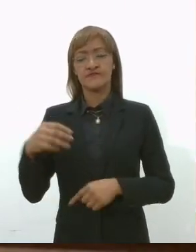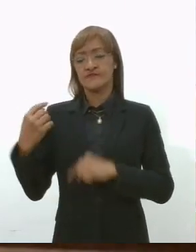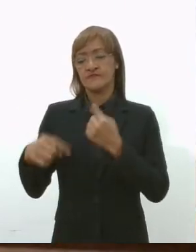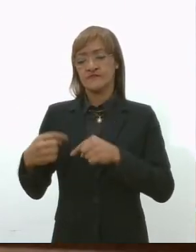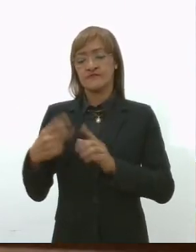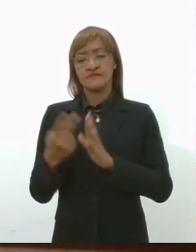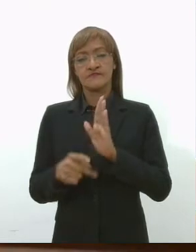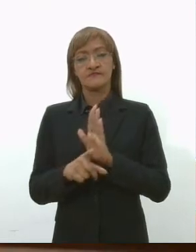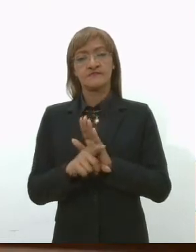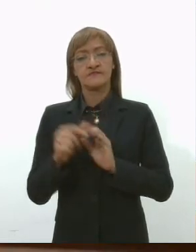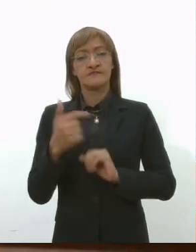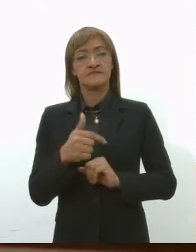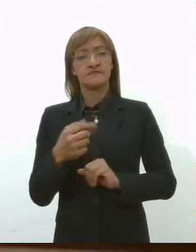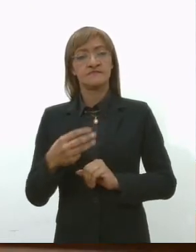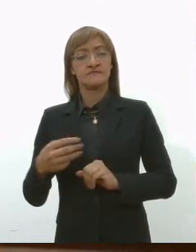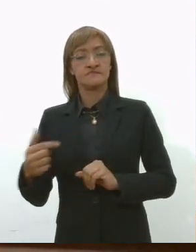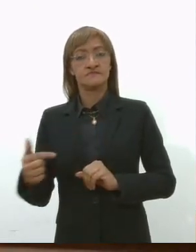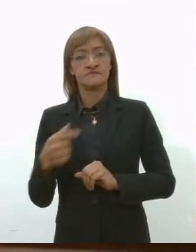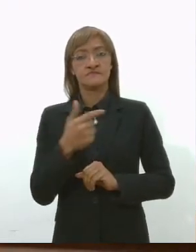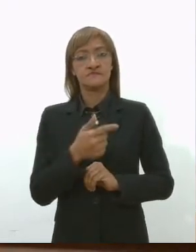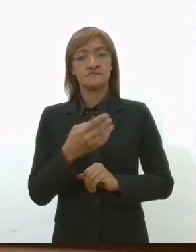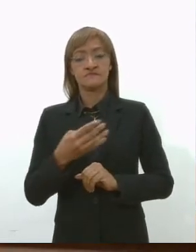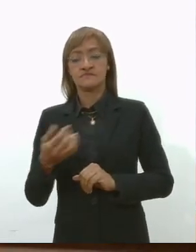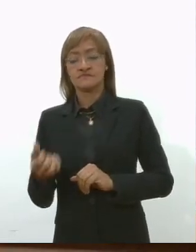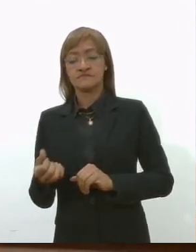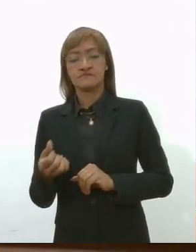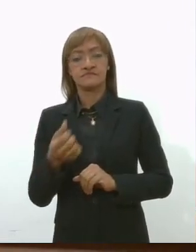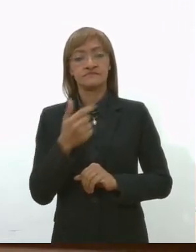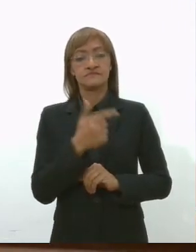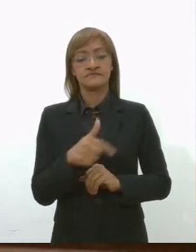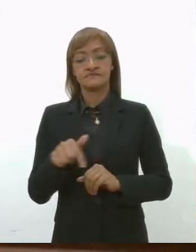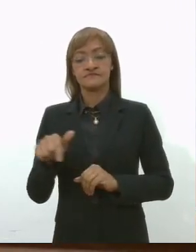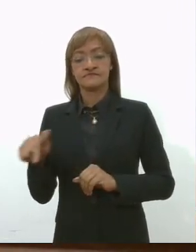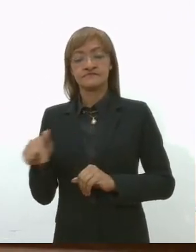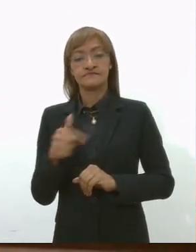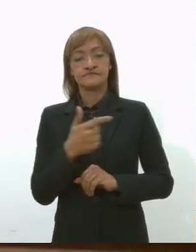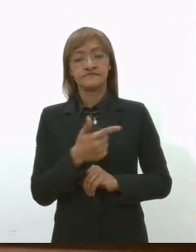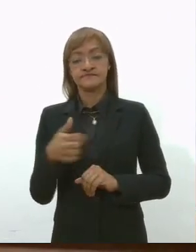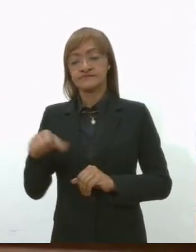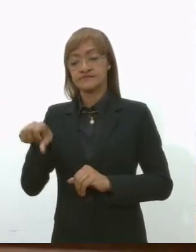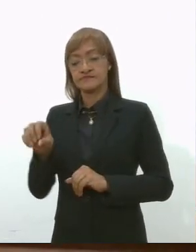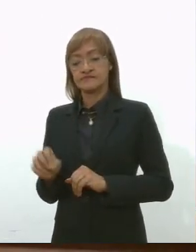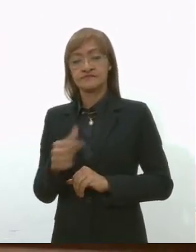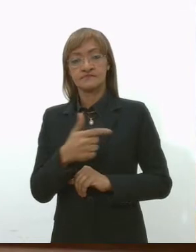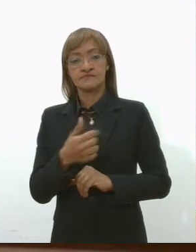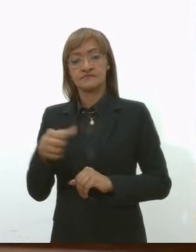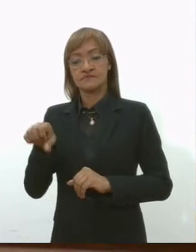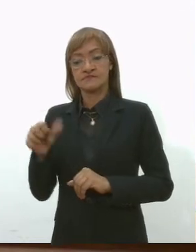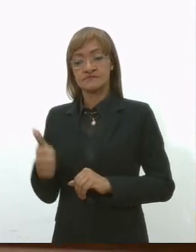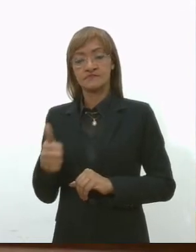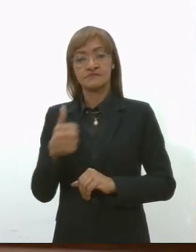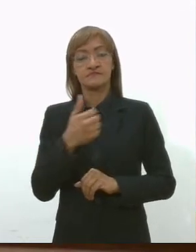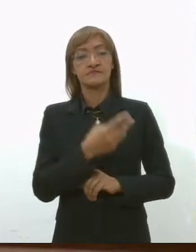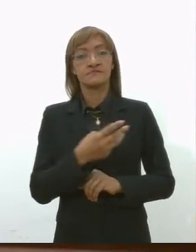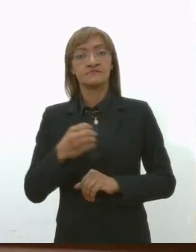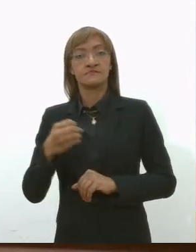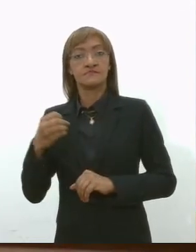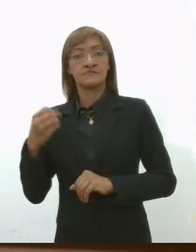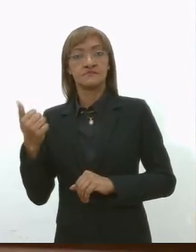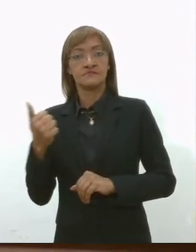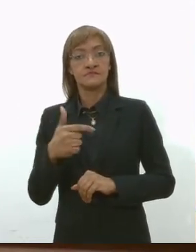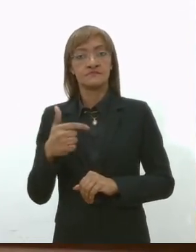número 232, 246, 277, 290, 291, 297